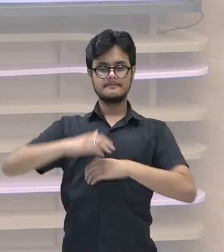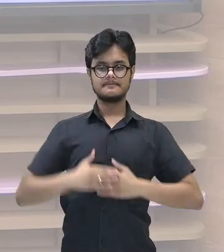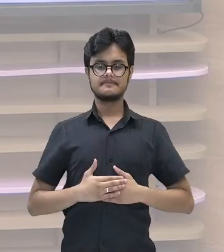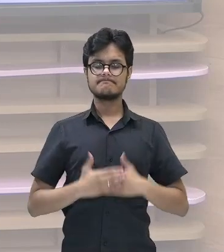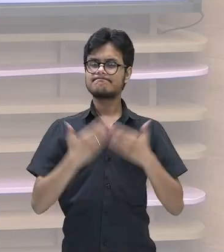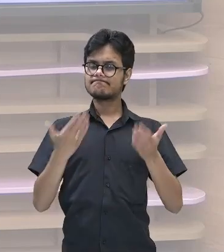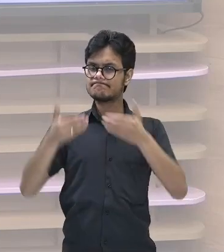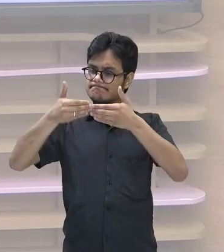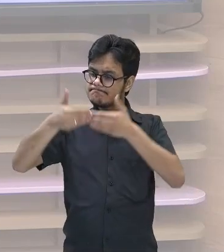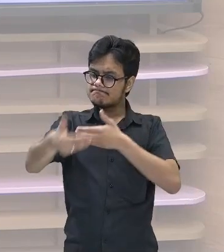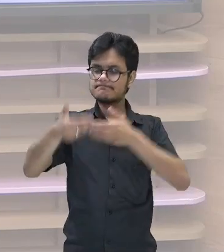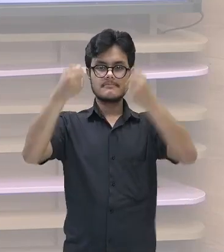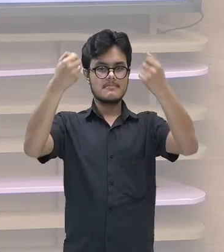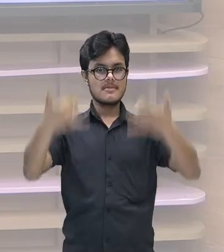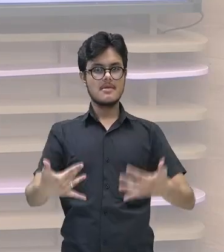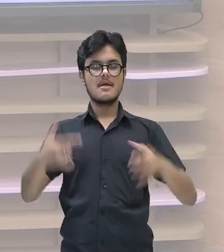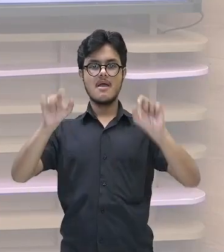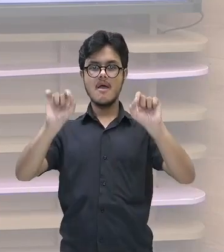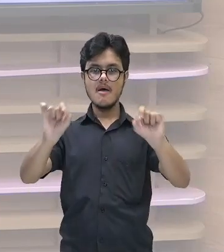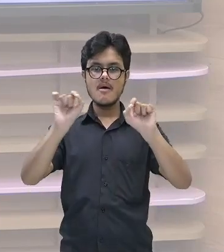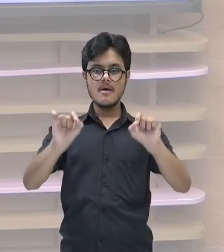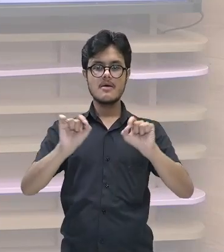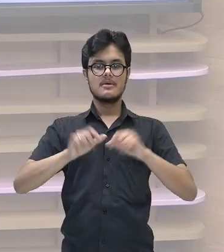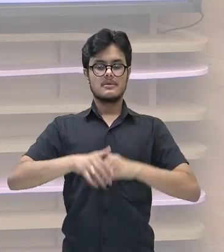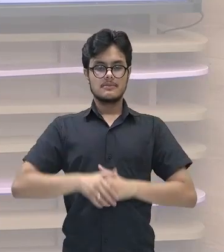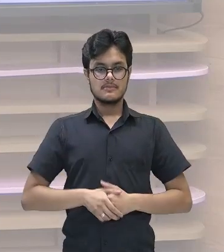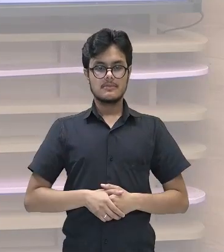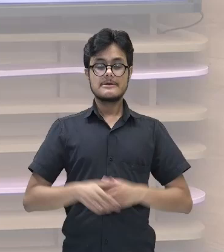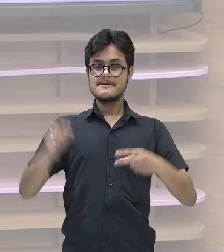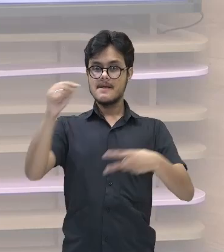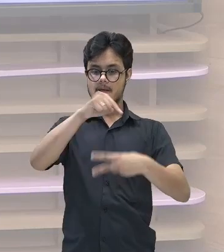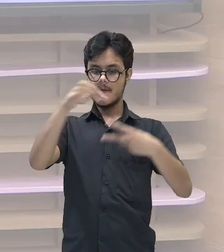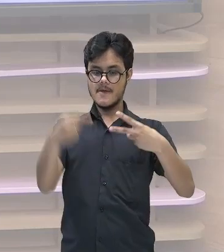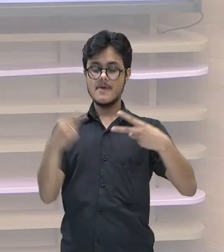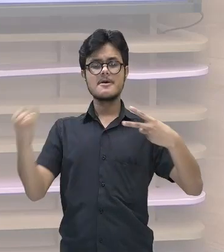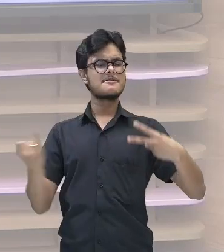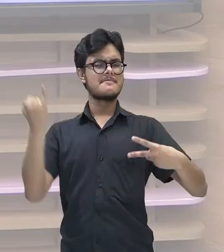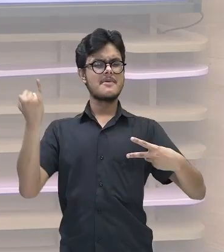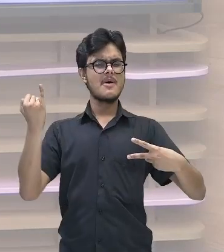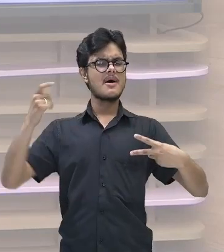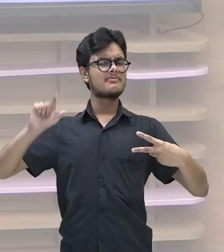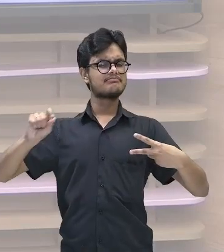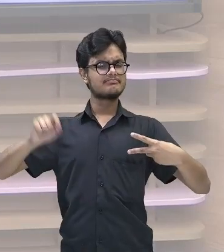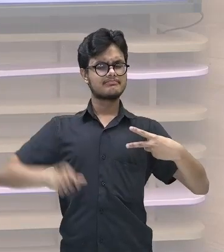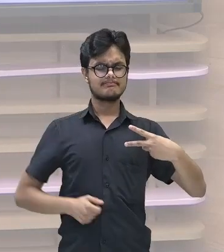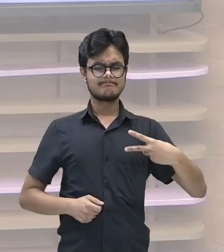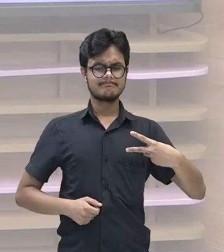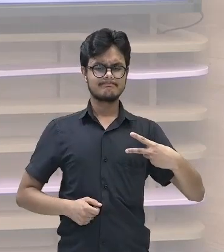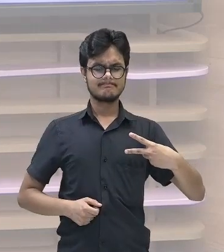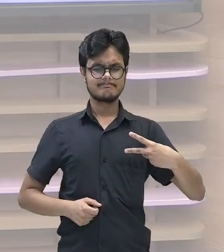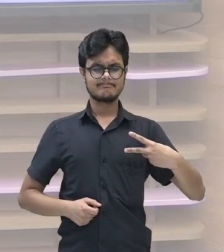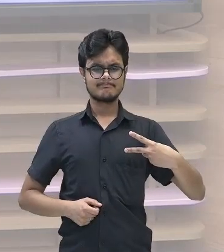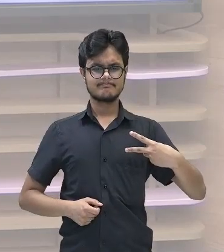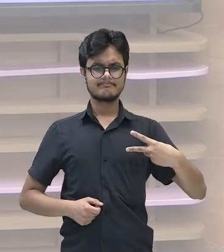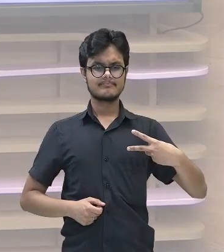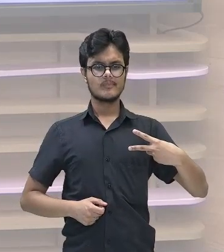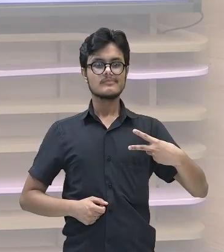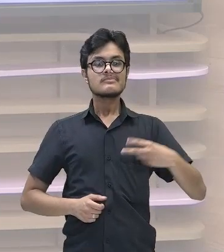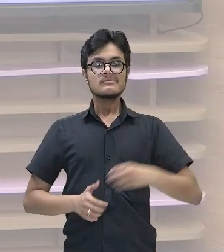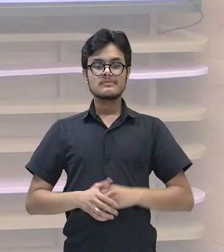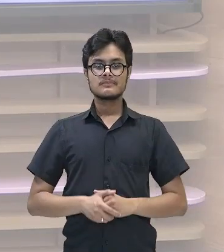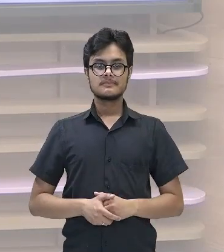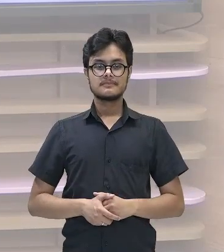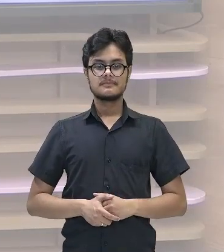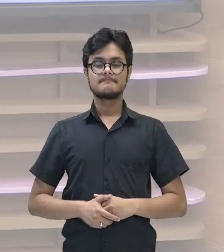falando aqui sobre 2 aspectos físicos do Brasil. Então, a gente primeiro vai falar sobre a